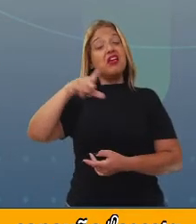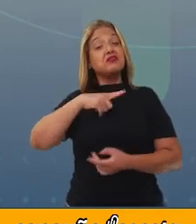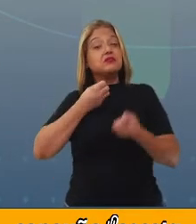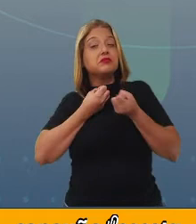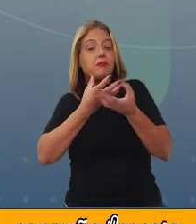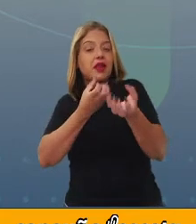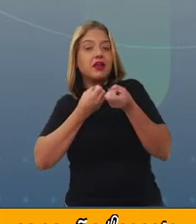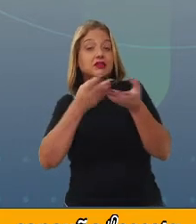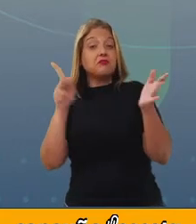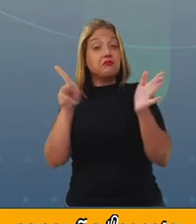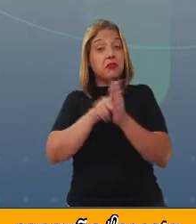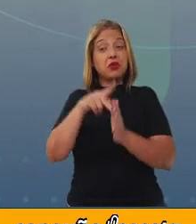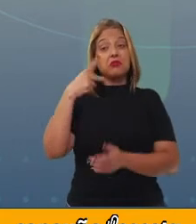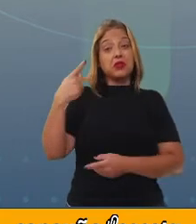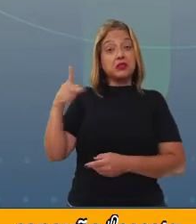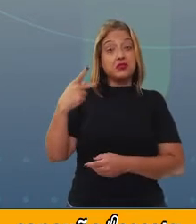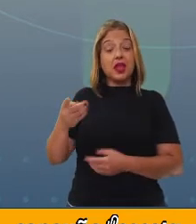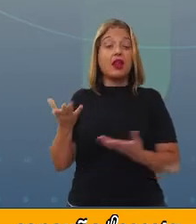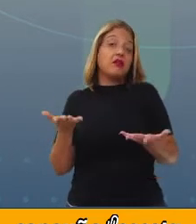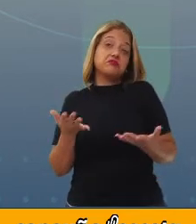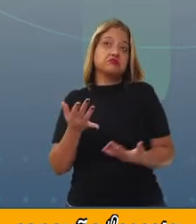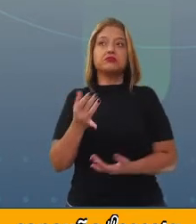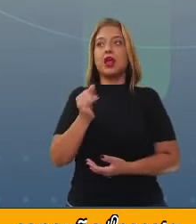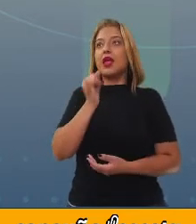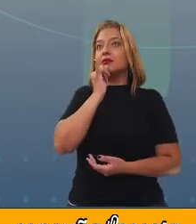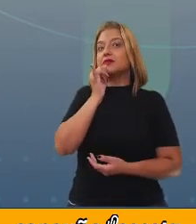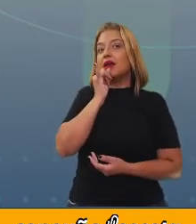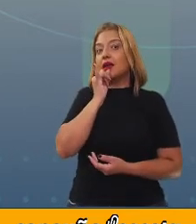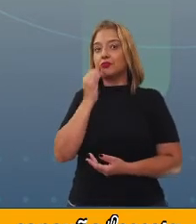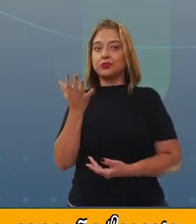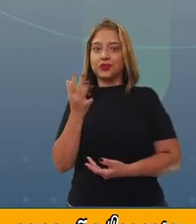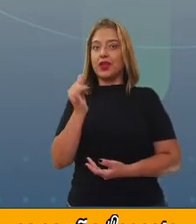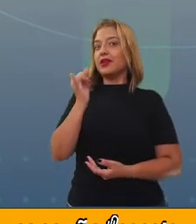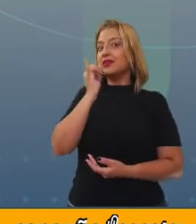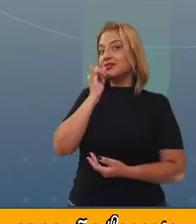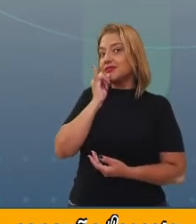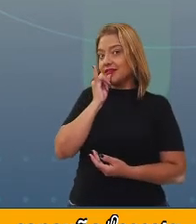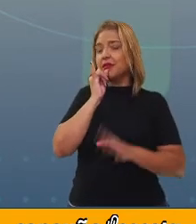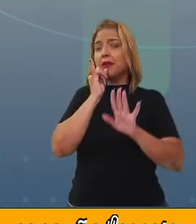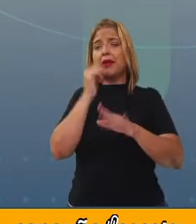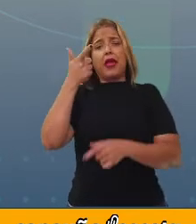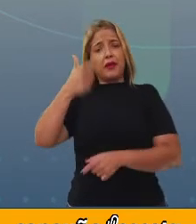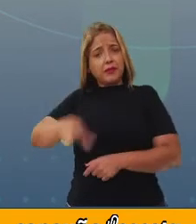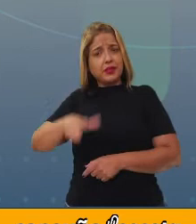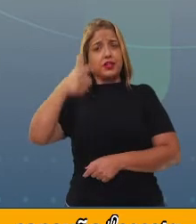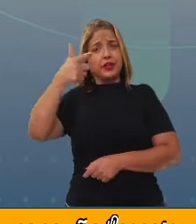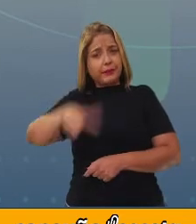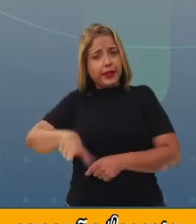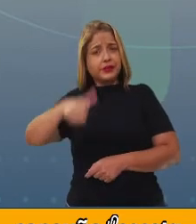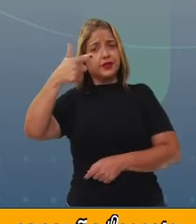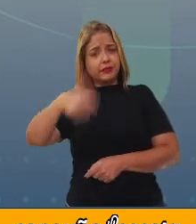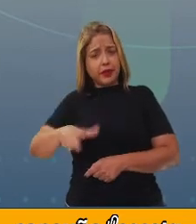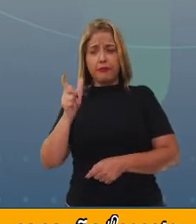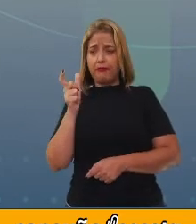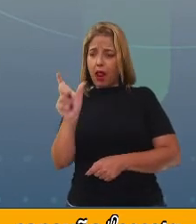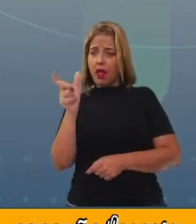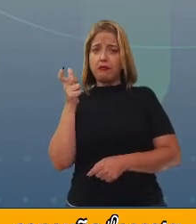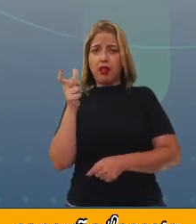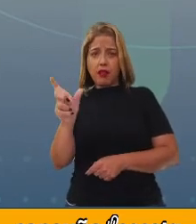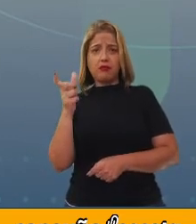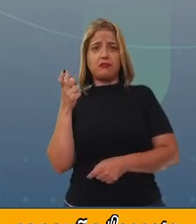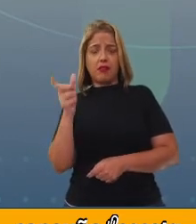que poderia ser utilizado como, por exemplo. Mas essa repetição viciosa, repetitiva, portanto